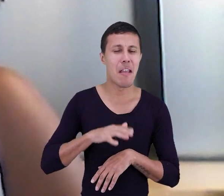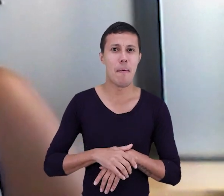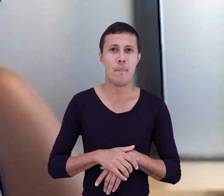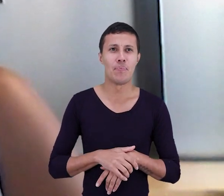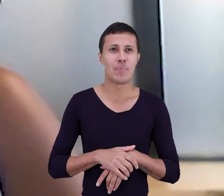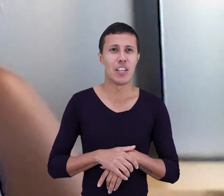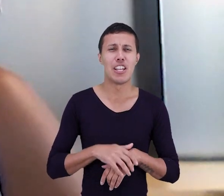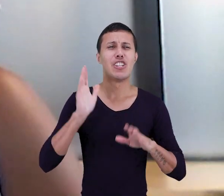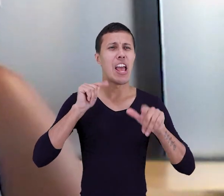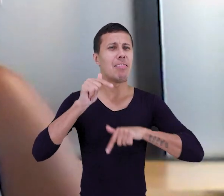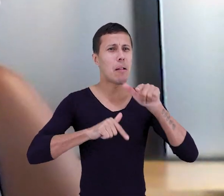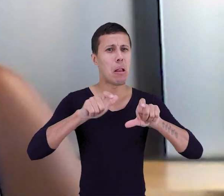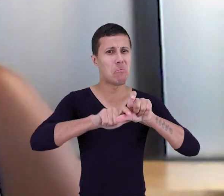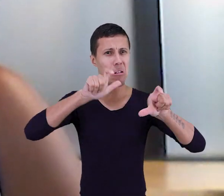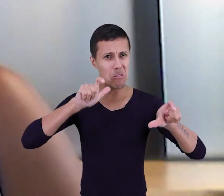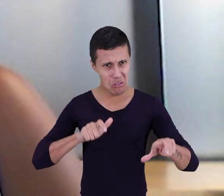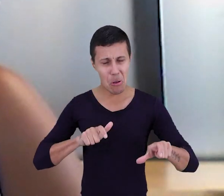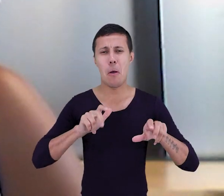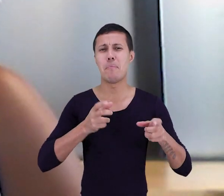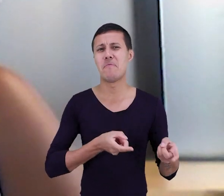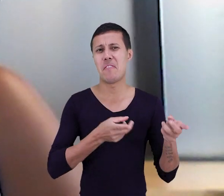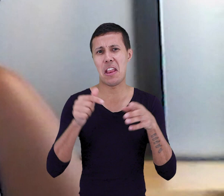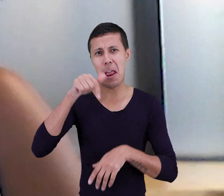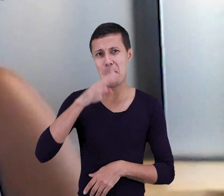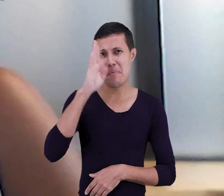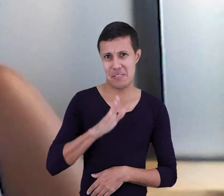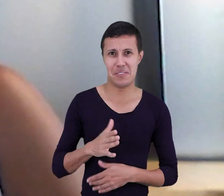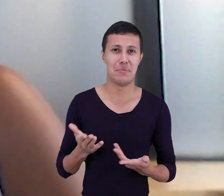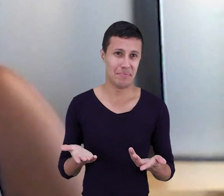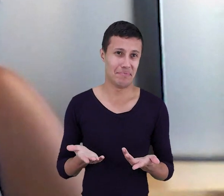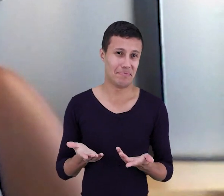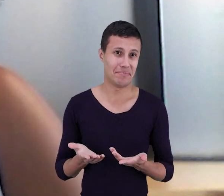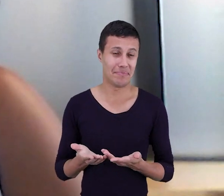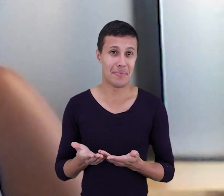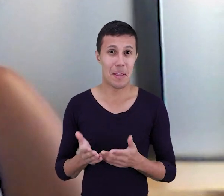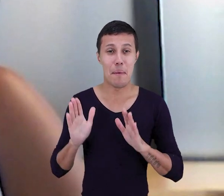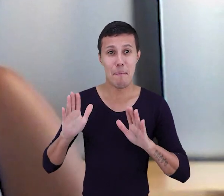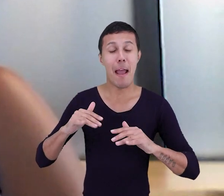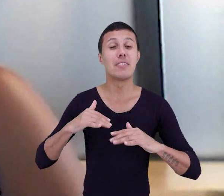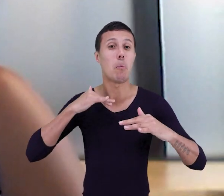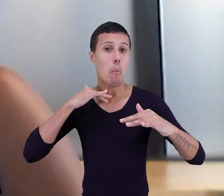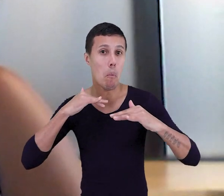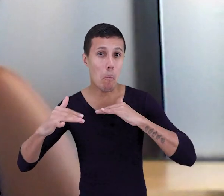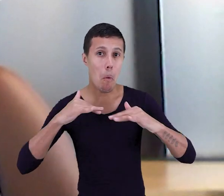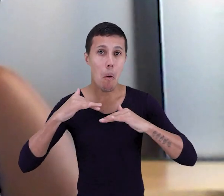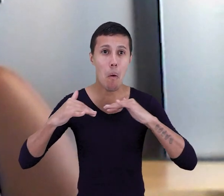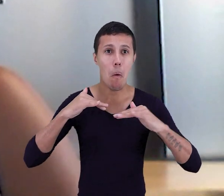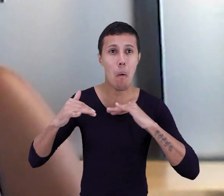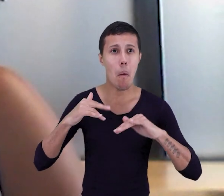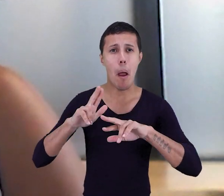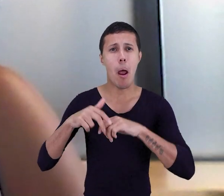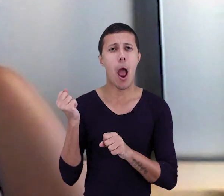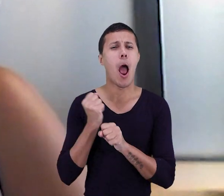meus negócios pontuais, trabalhando como autônoma, né? Como a gente diz aqui no Brasil. Sempre em movimento, né? Então, fiz isso por alguns